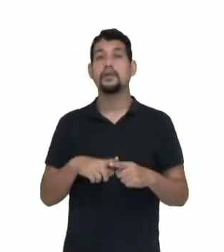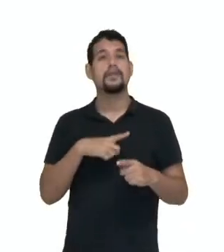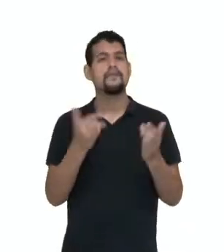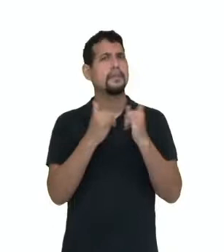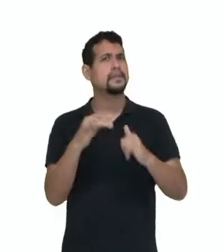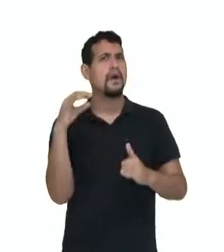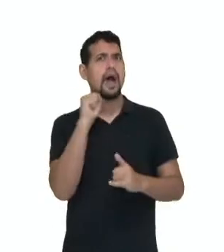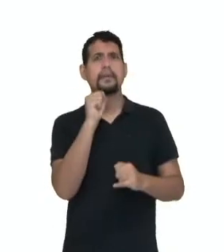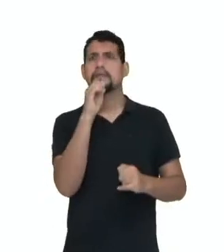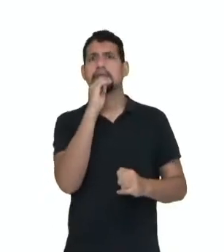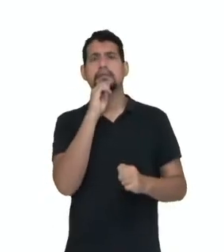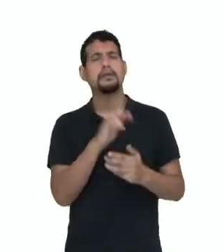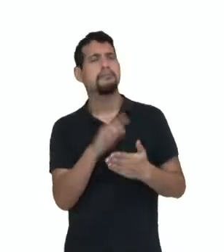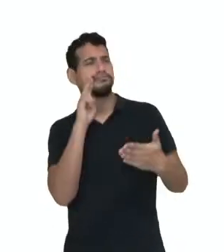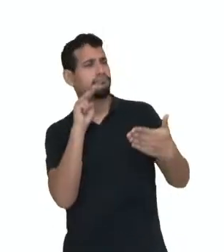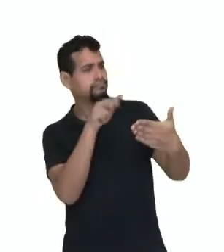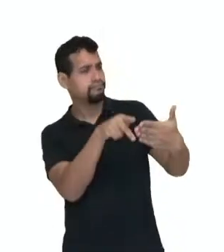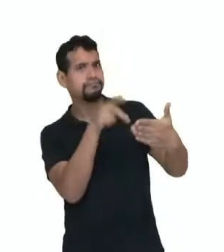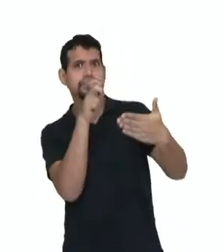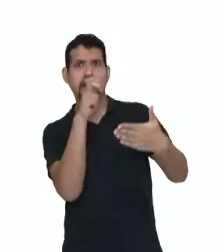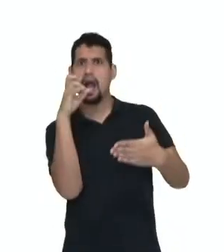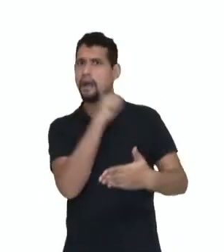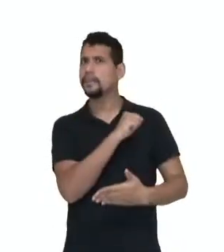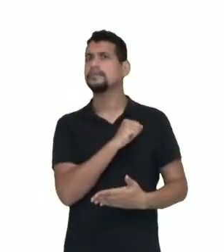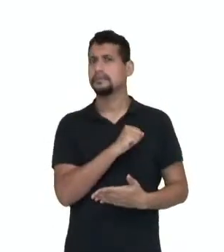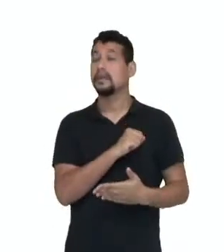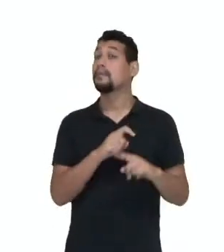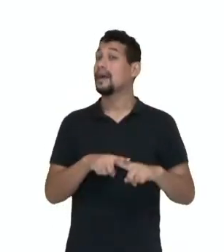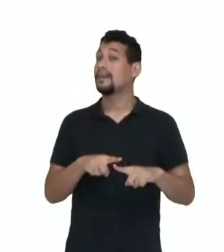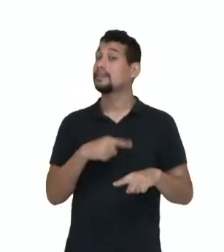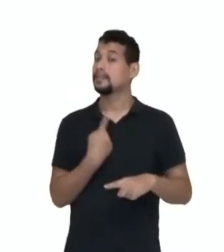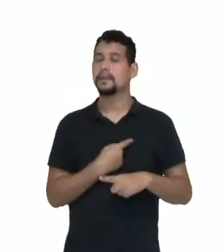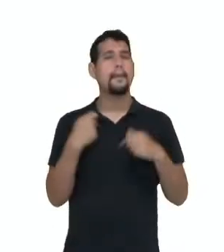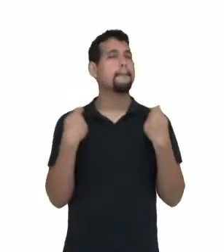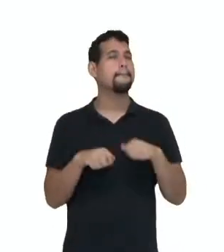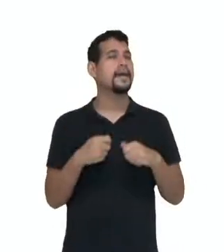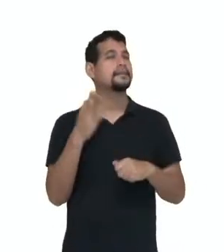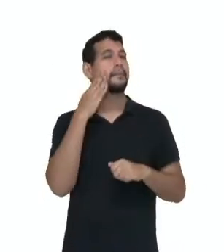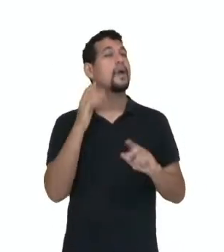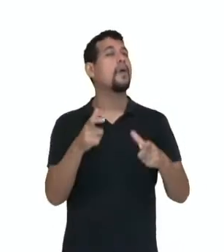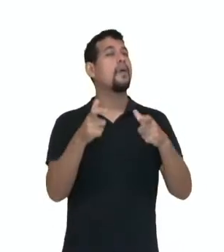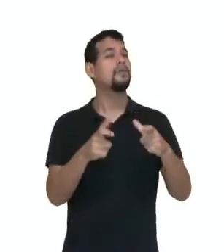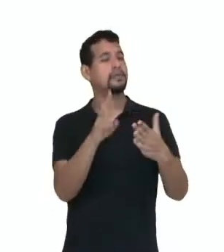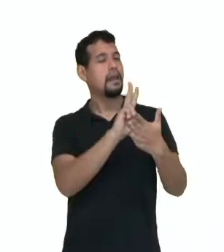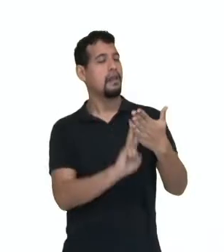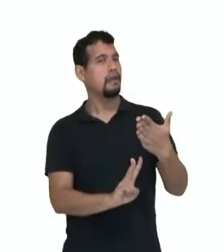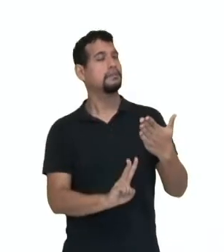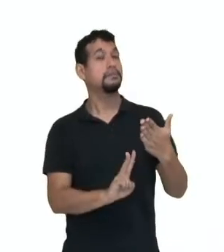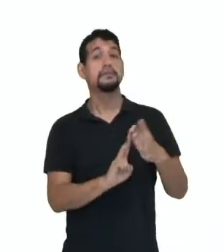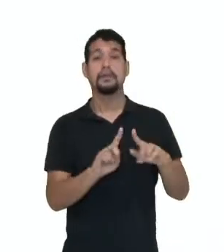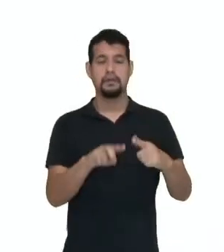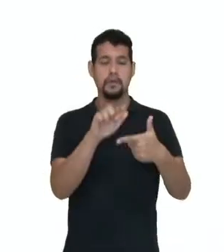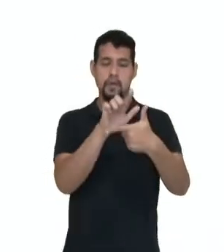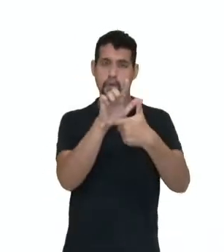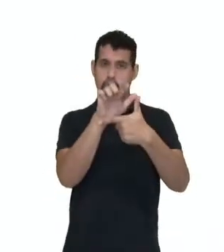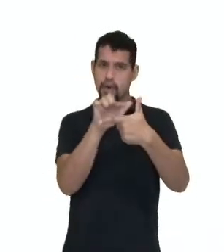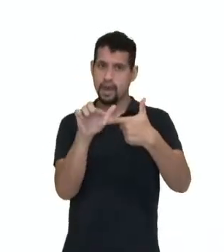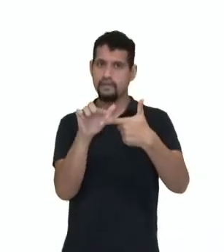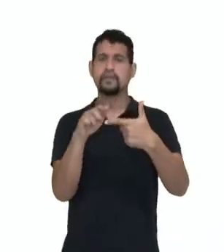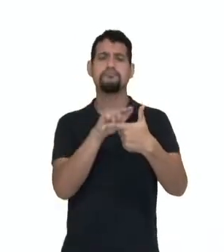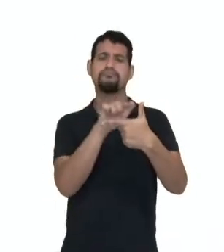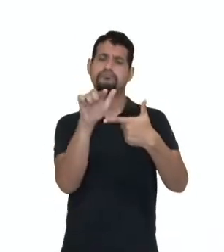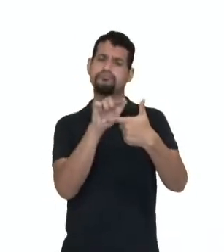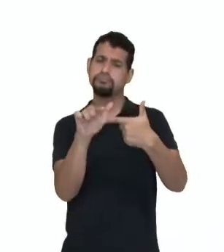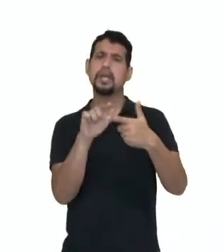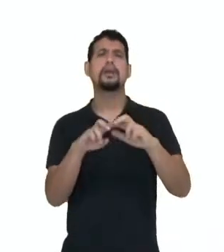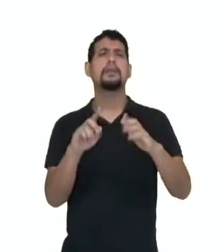A leitura visual é muito mais rápida, né? Mas a gente tem que saber onde ler também. Então, o gráfico ao lado mostra o deslocamento